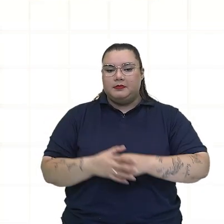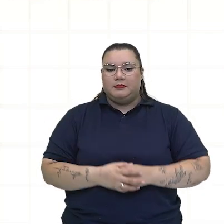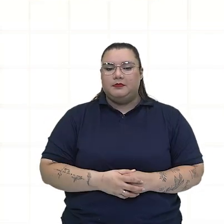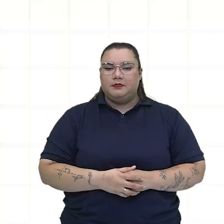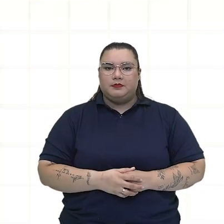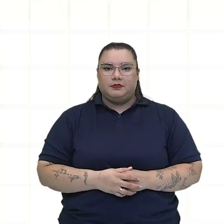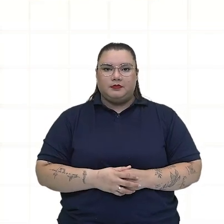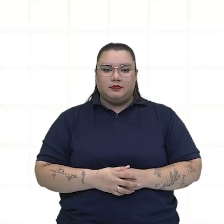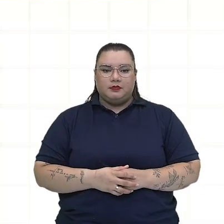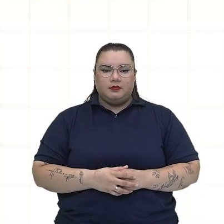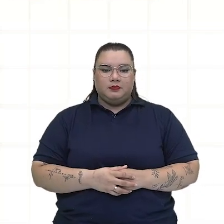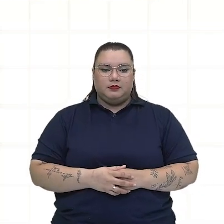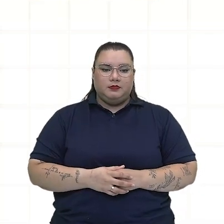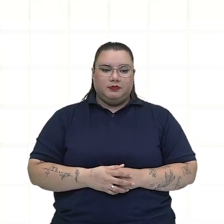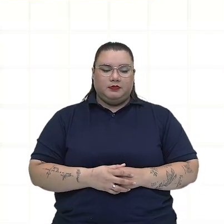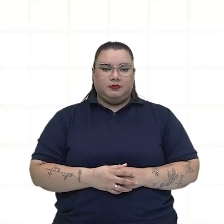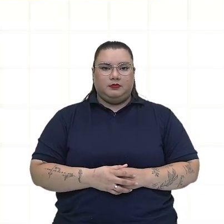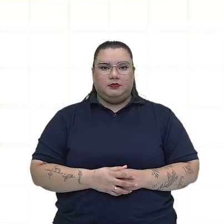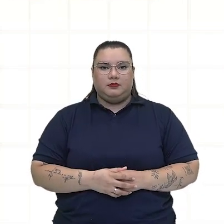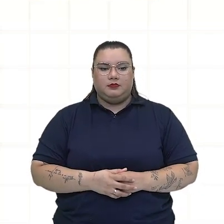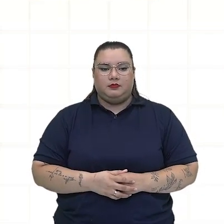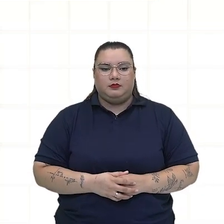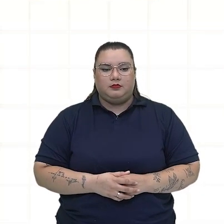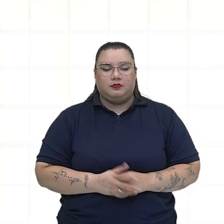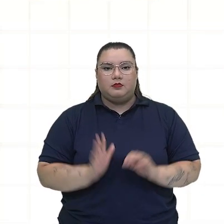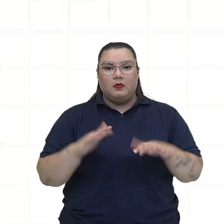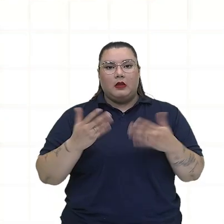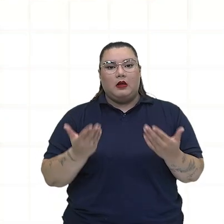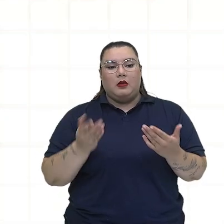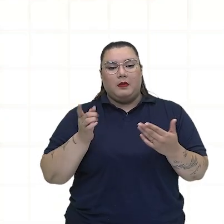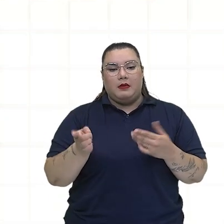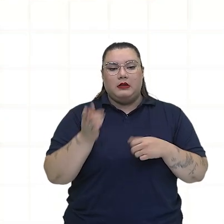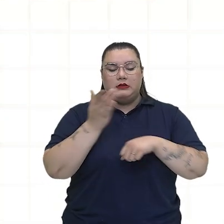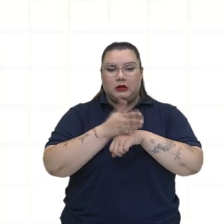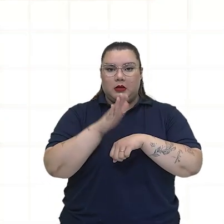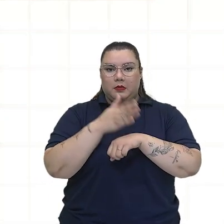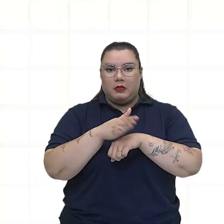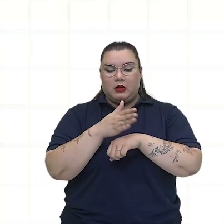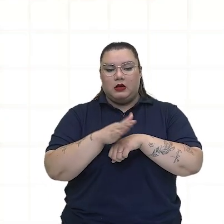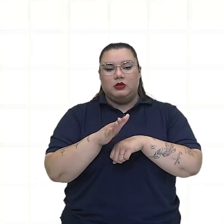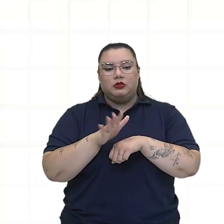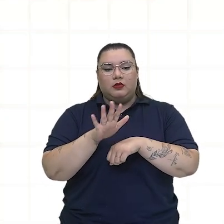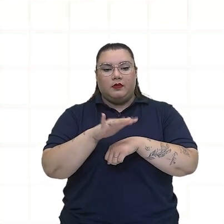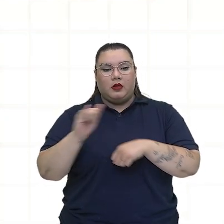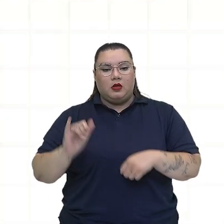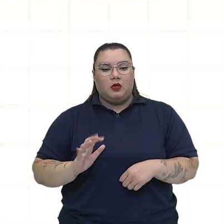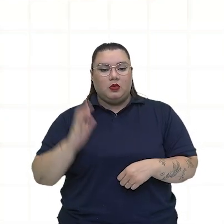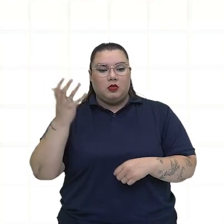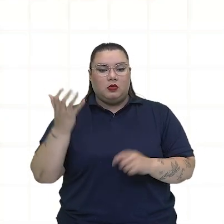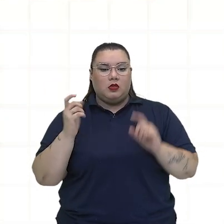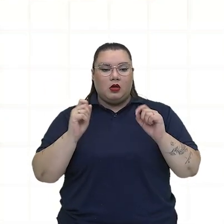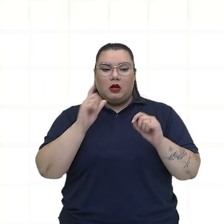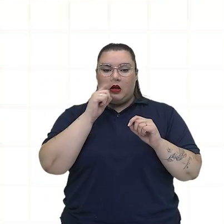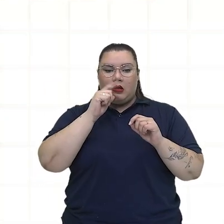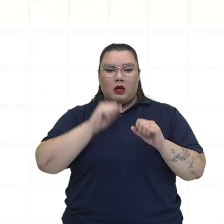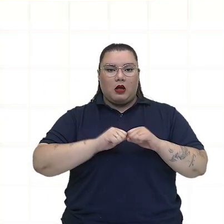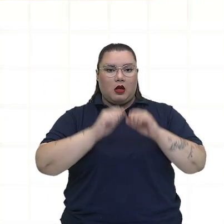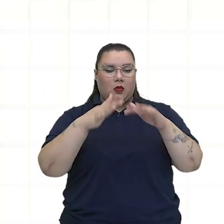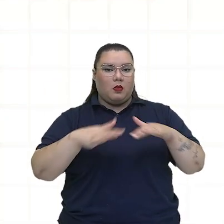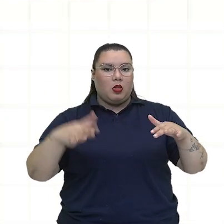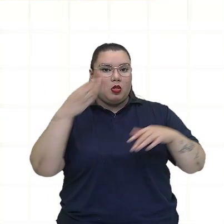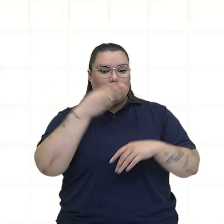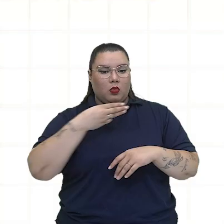colocar ele, então, para ser comercializado. E essa prática da aquicultura, ela vai ser realizada tanto em água